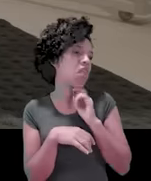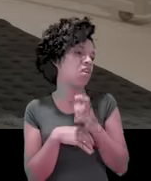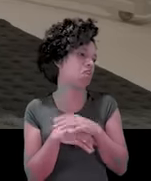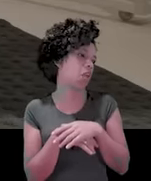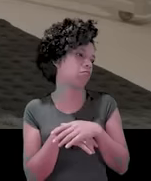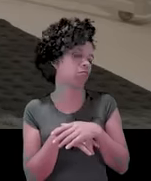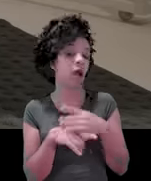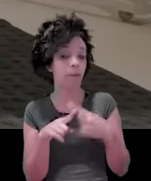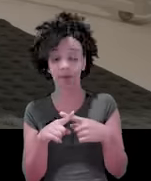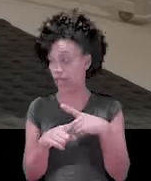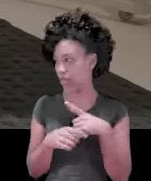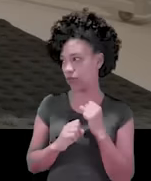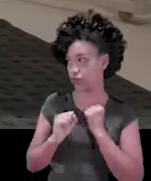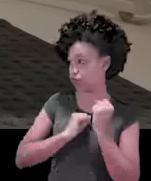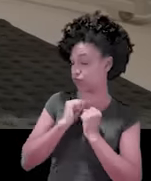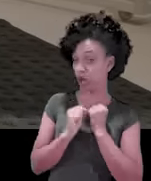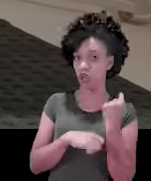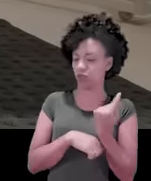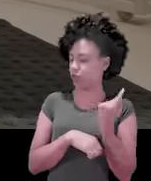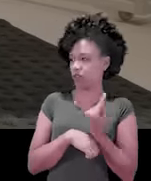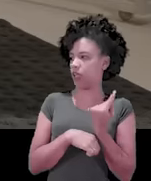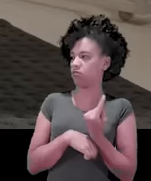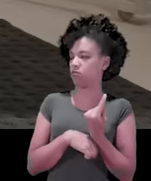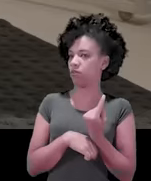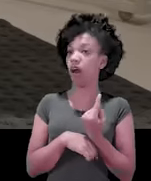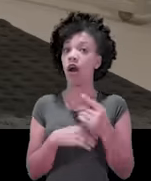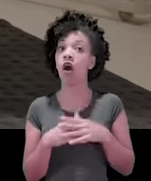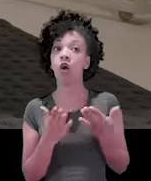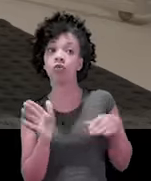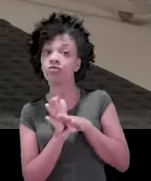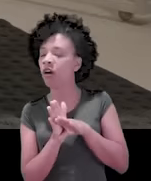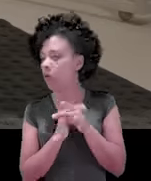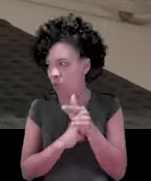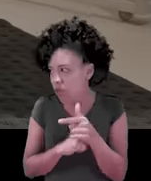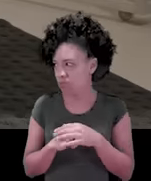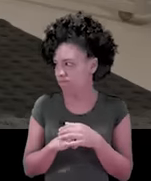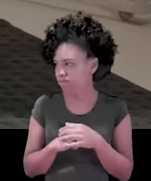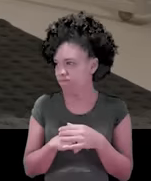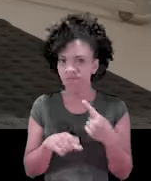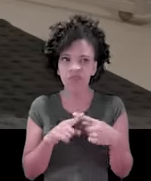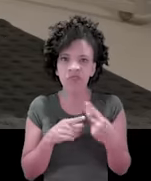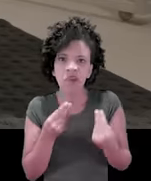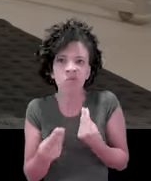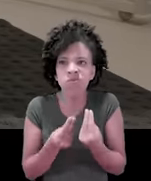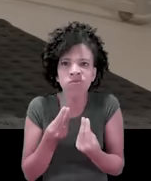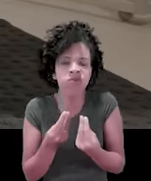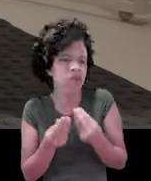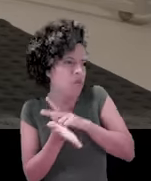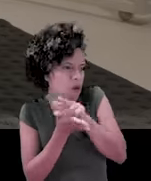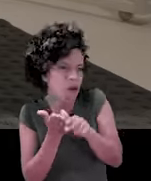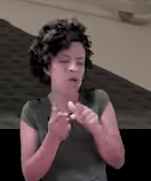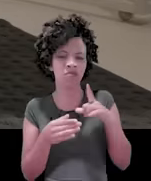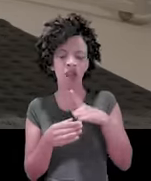área Tava só eu que bati mais desespero porque você porque você tá sozinho ou tem o cara fala irmão tô chegando não tem exatamente o que dizem Cara tua